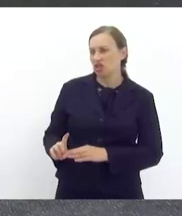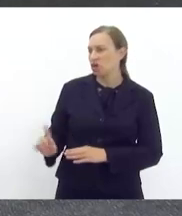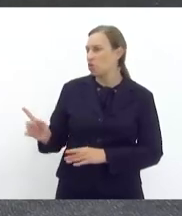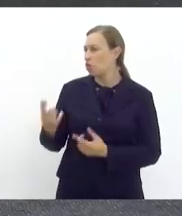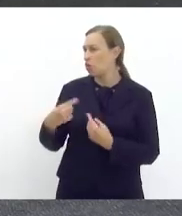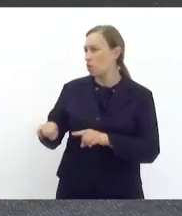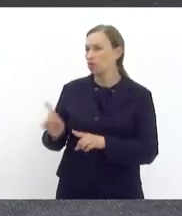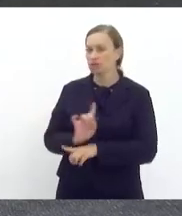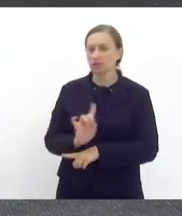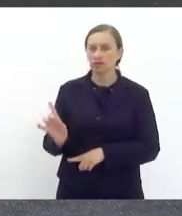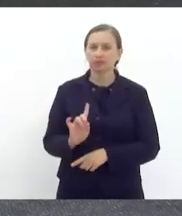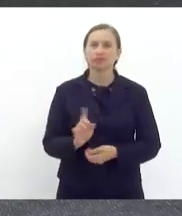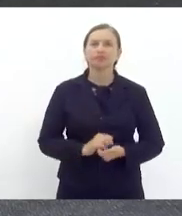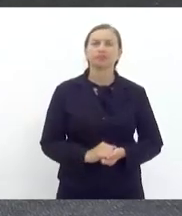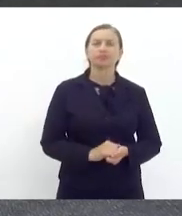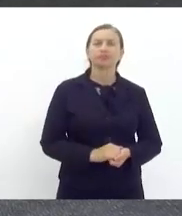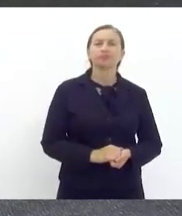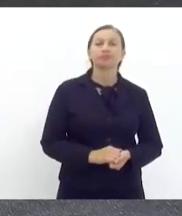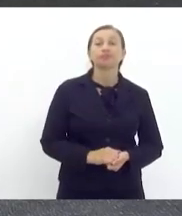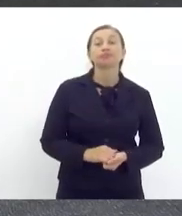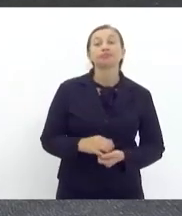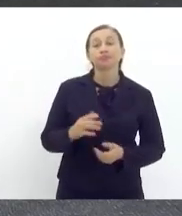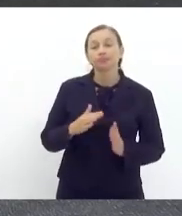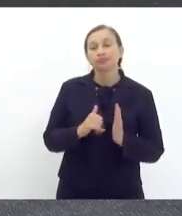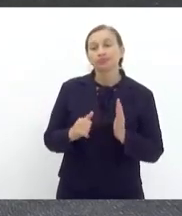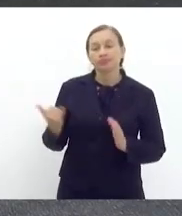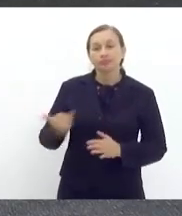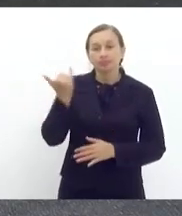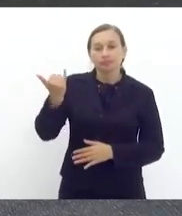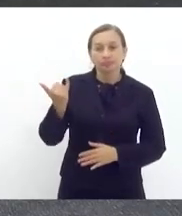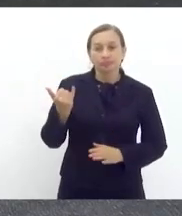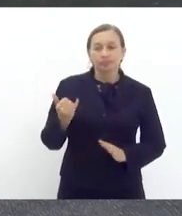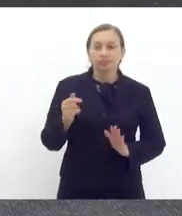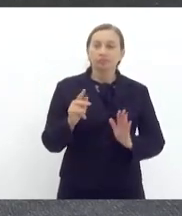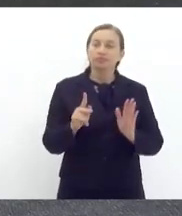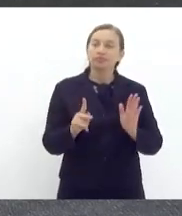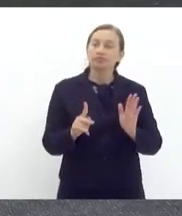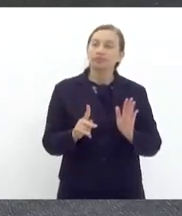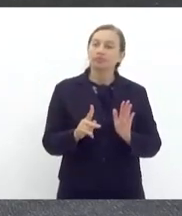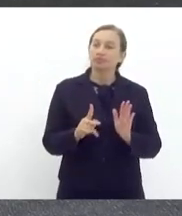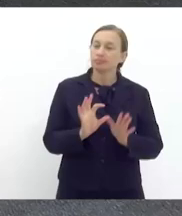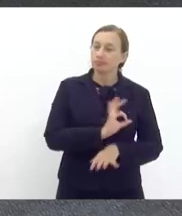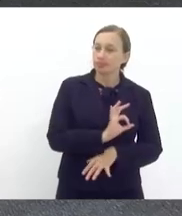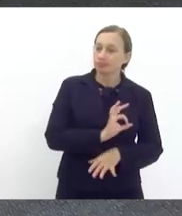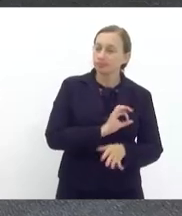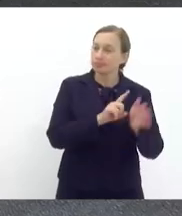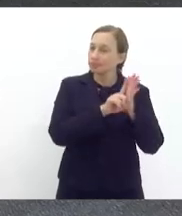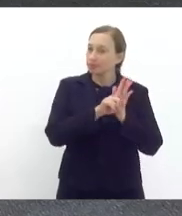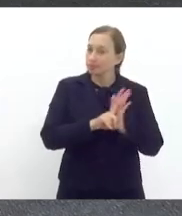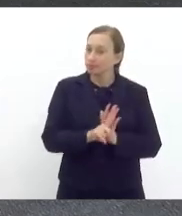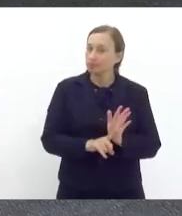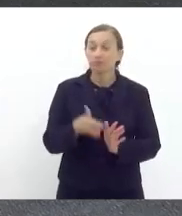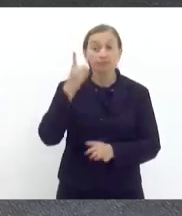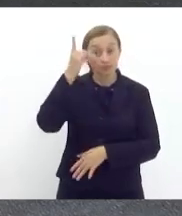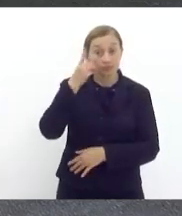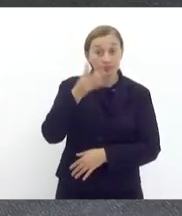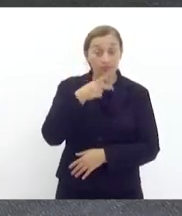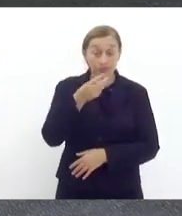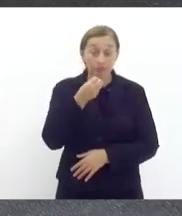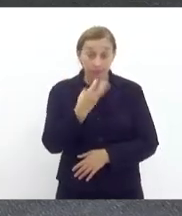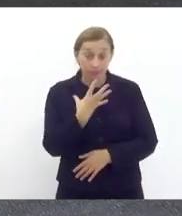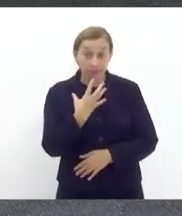momento nós tiramos a importância da polícia no processo de investigação inclusive deputada como a senhora colocou bem